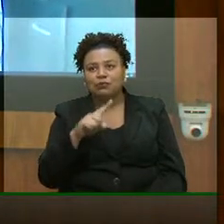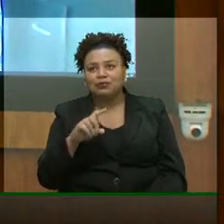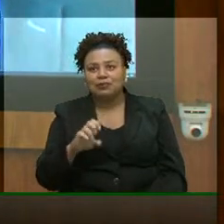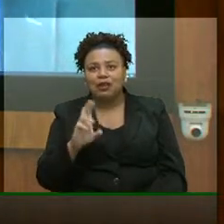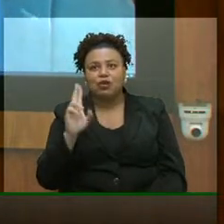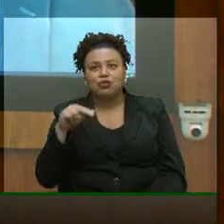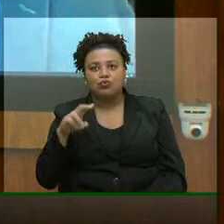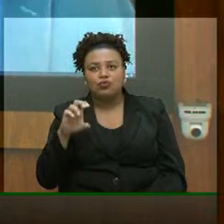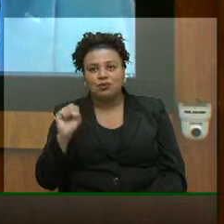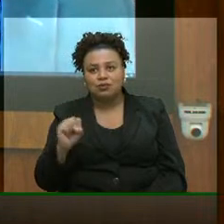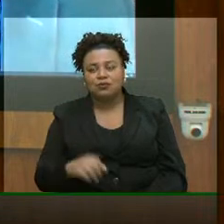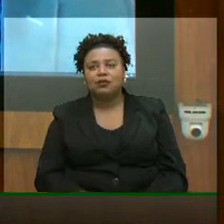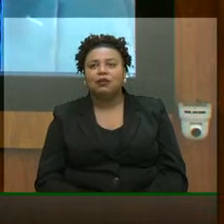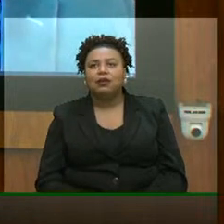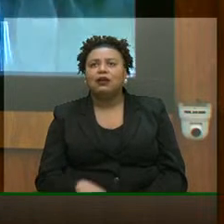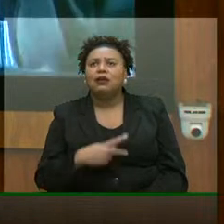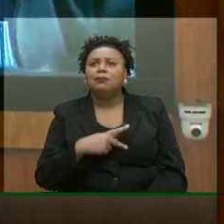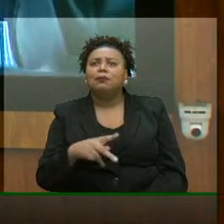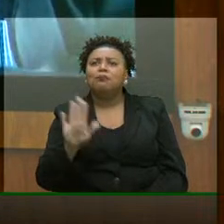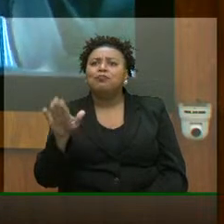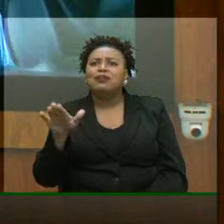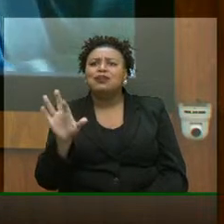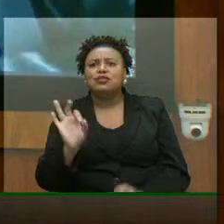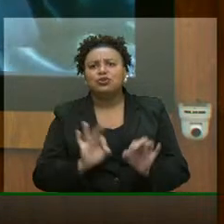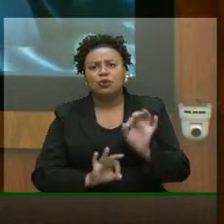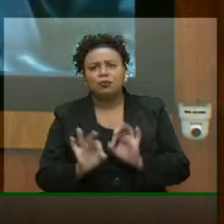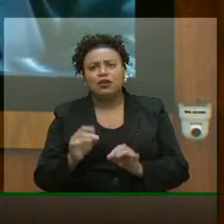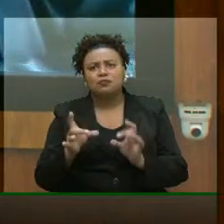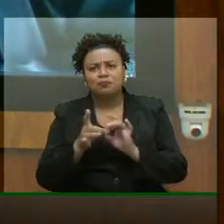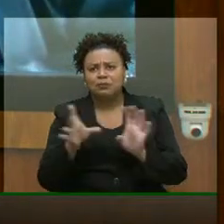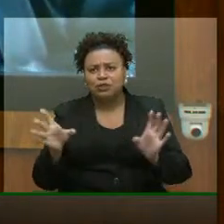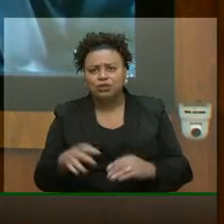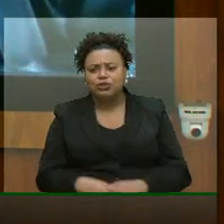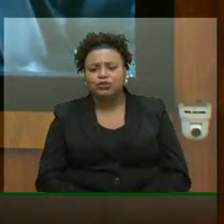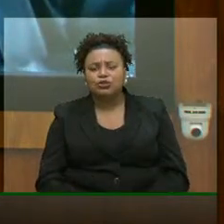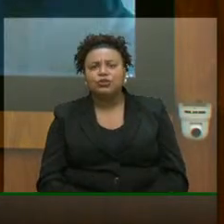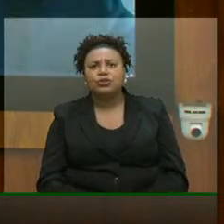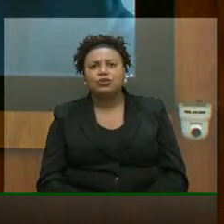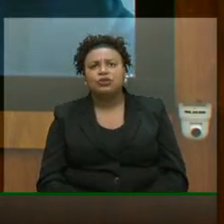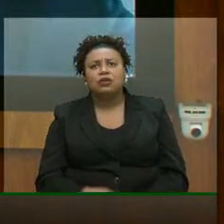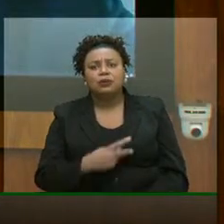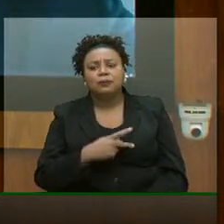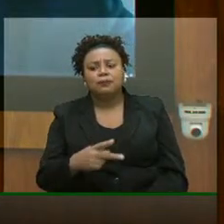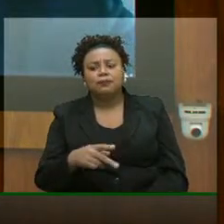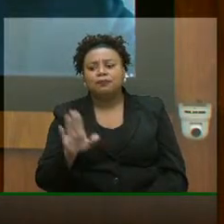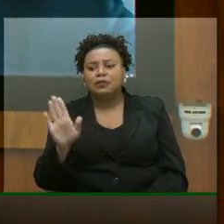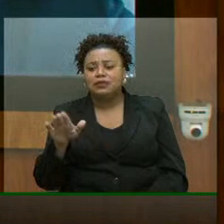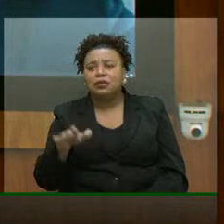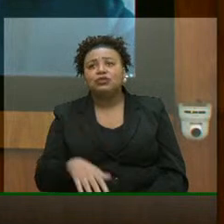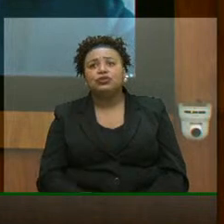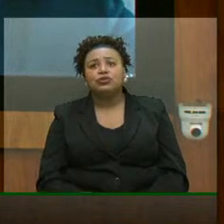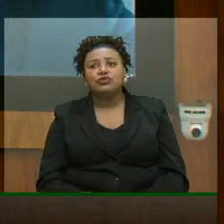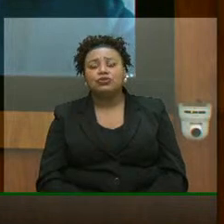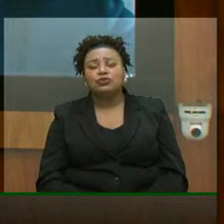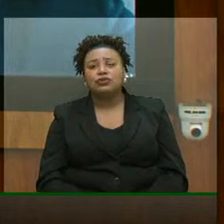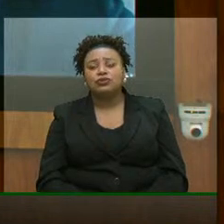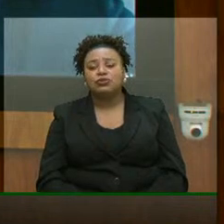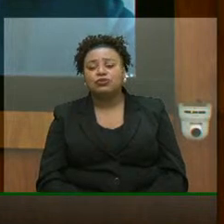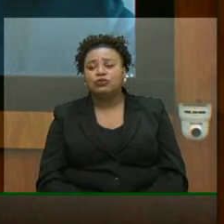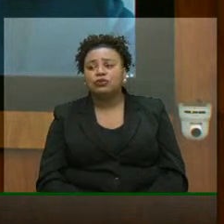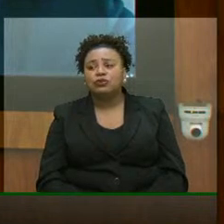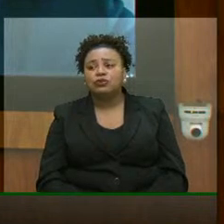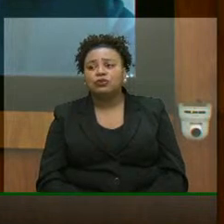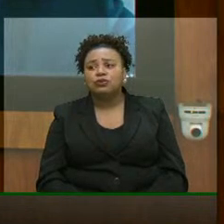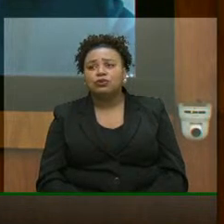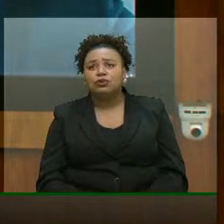Ok, então por. Presidente, uma questão de ordem, presidente. Me permite? Presidente. Sim, permite, deputado Edgar Preto, questão de ordem.